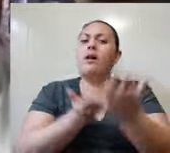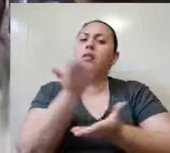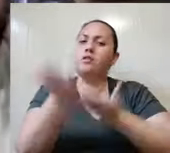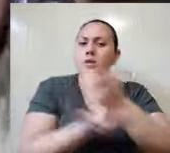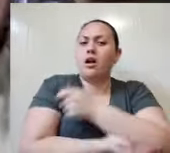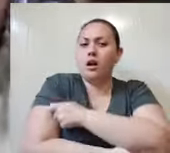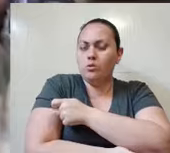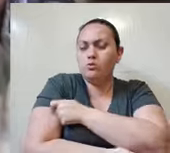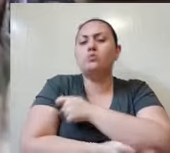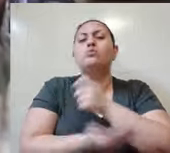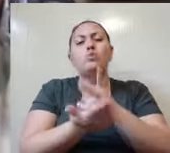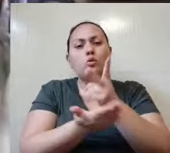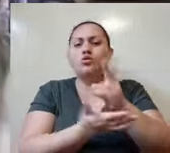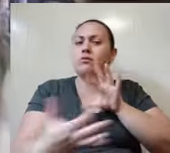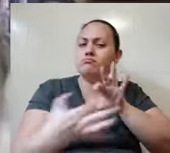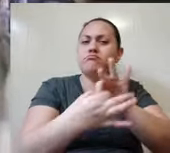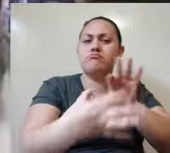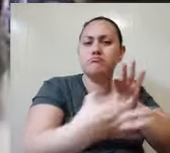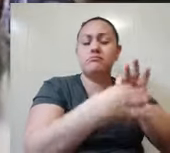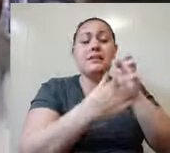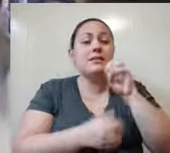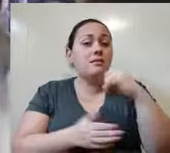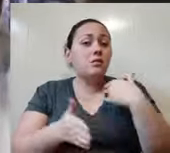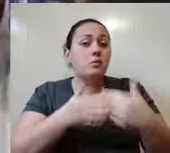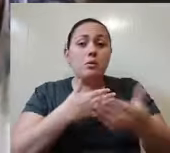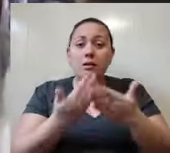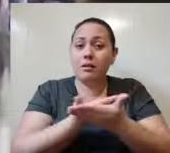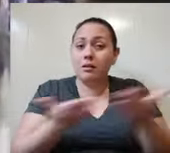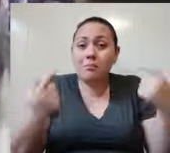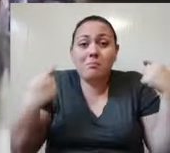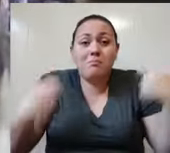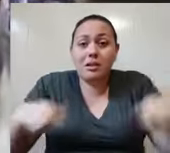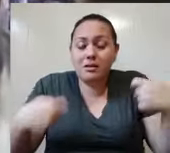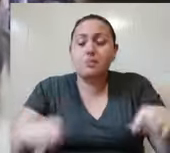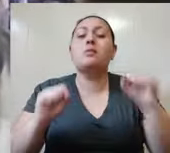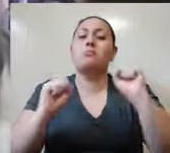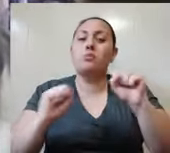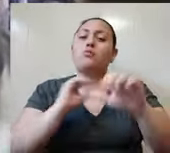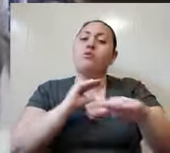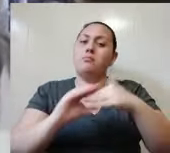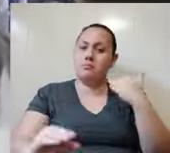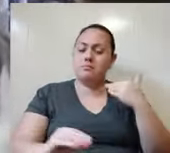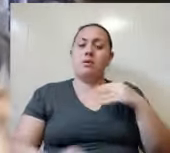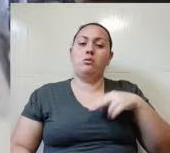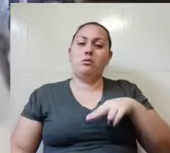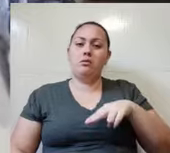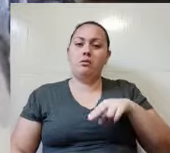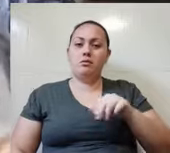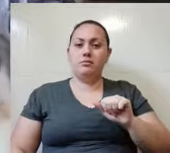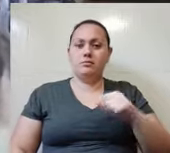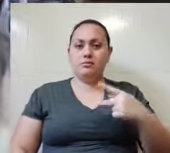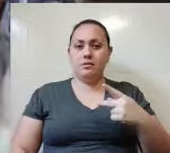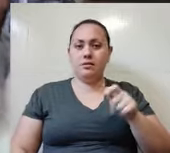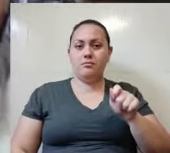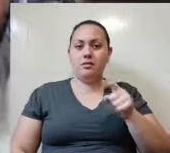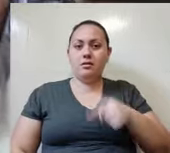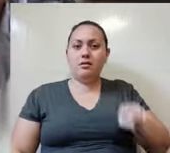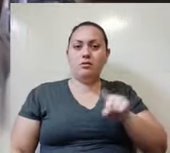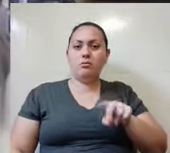estar presente nesse momento, e se qualquer um de vocês precisar de alguma coisa, vocês podem mandar um e-mail para o